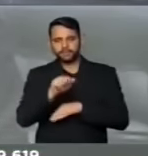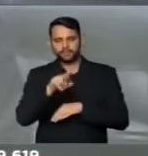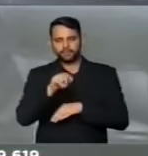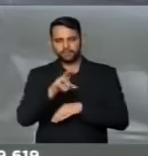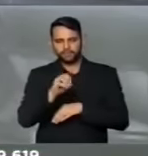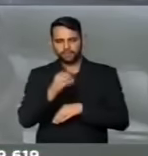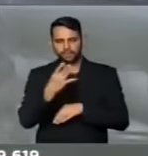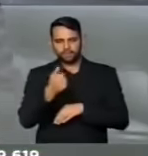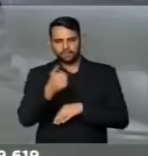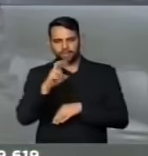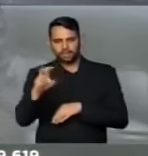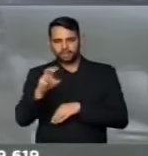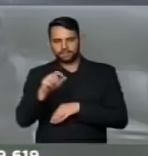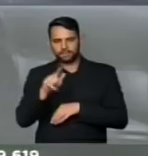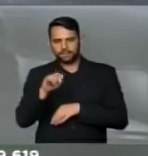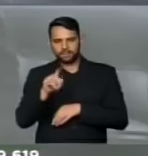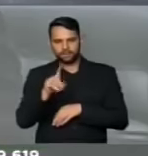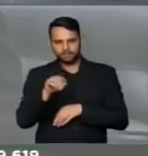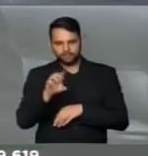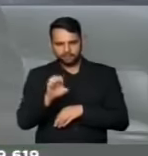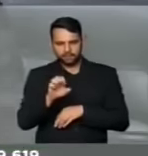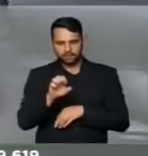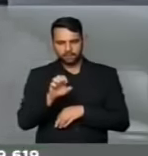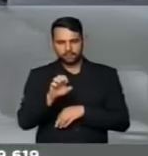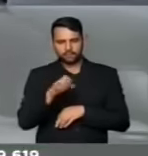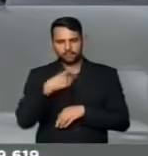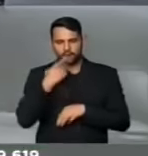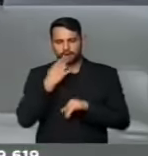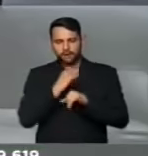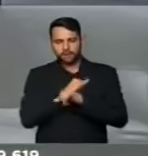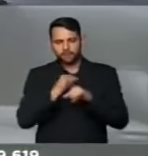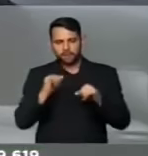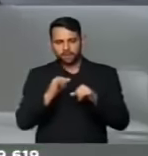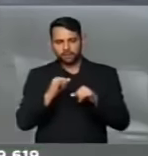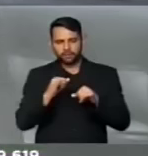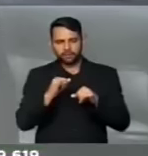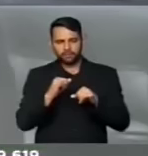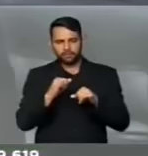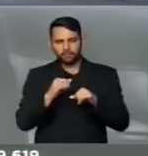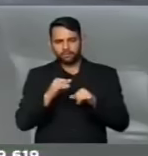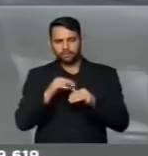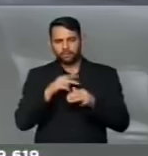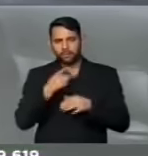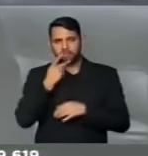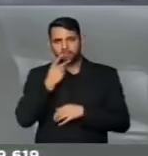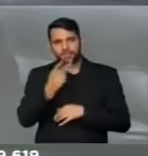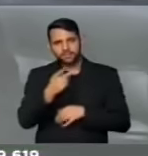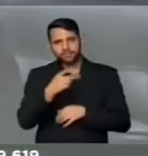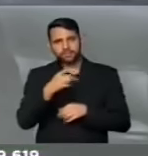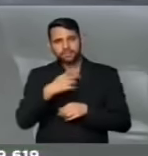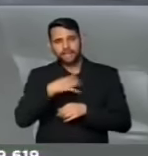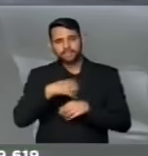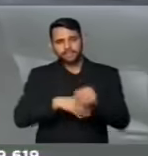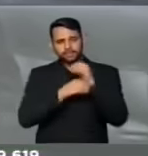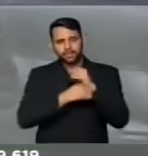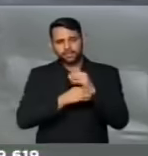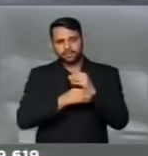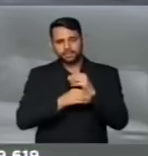Morumbi, 4500, Geraldo Alckmin, uma campanha, um posicionamento sórdido em relação à